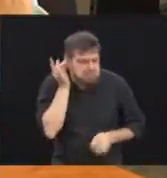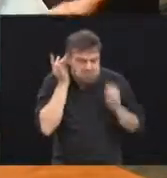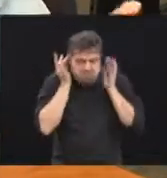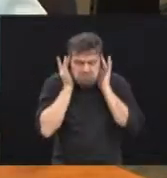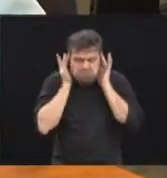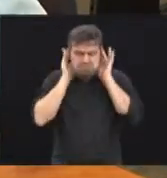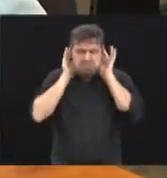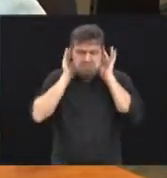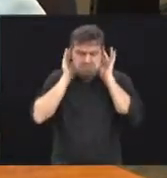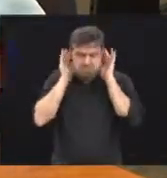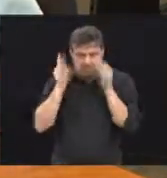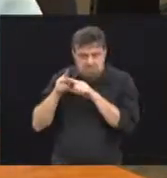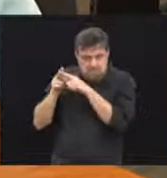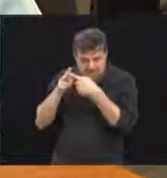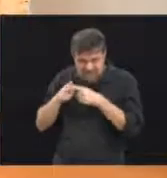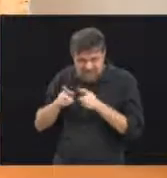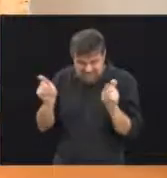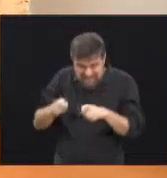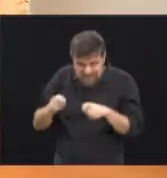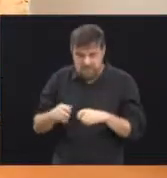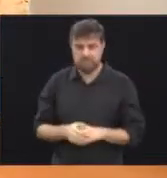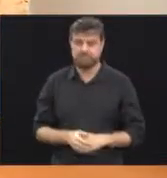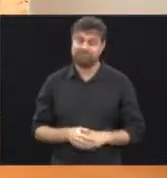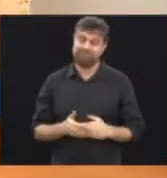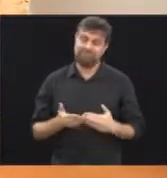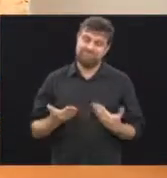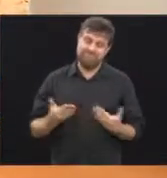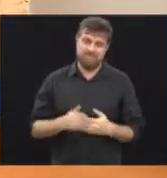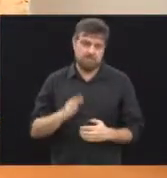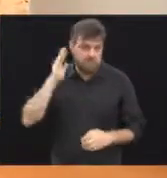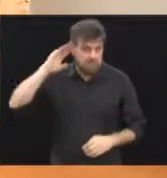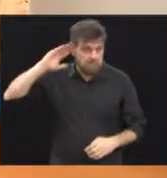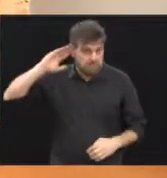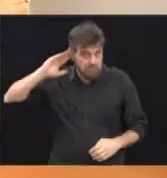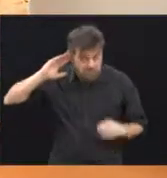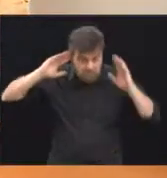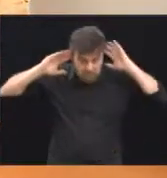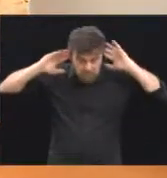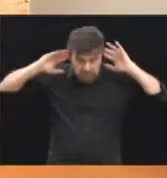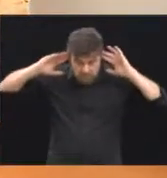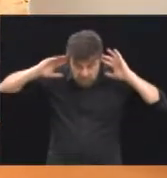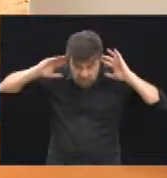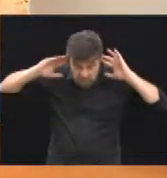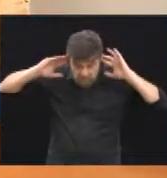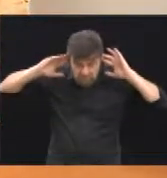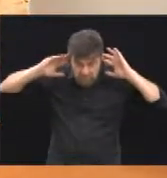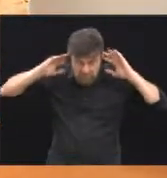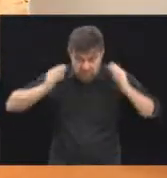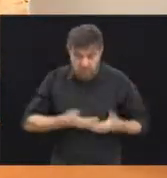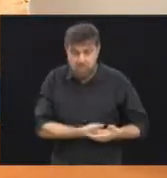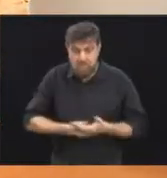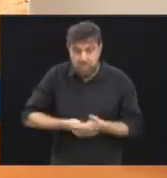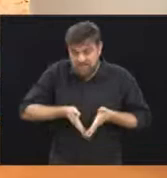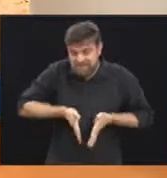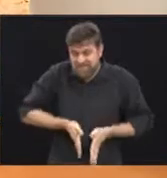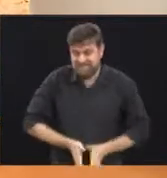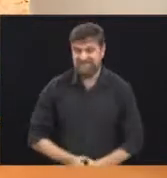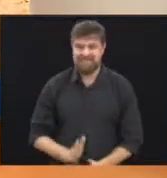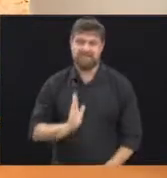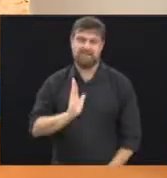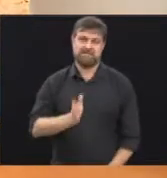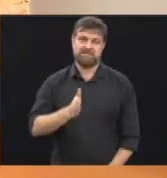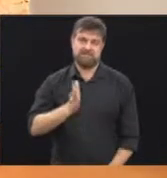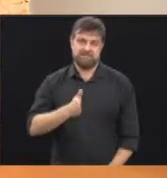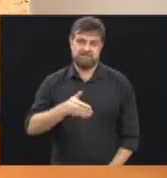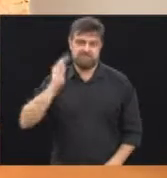adesivos. Isso vale alguma coisa? Então, a orelha de abano é uma deformidade congênita, ela já nasce